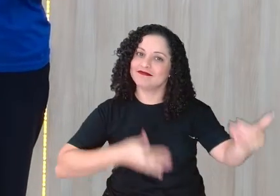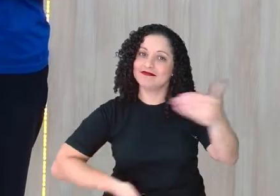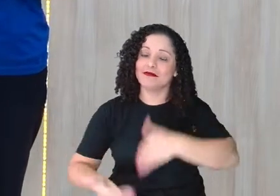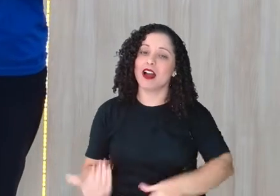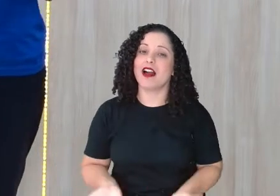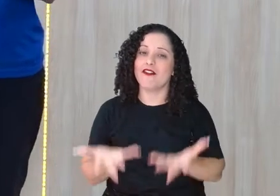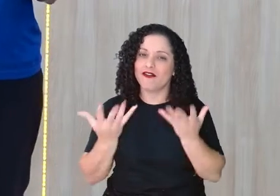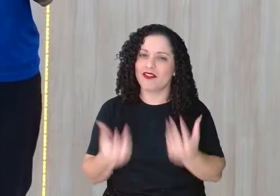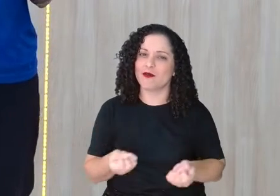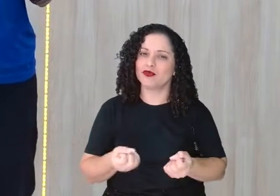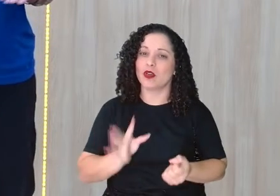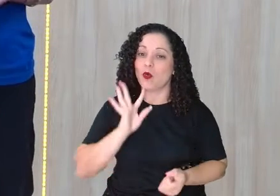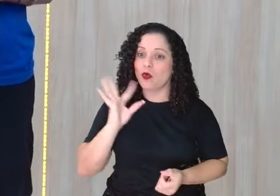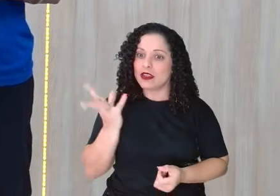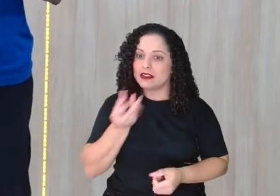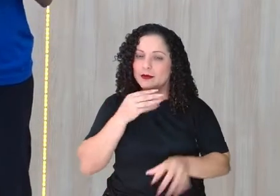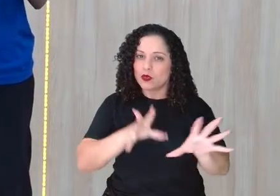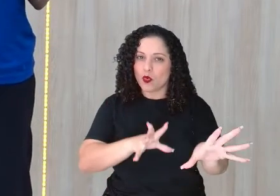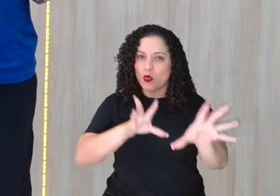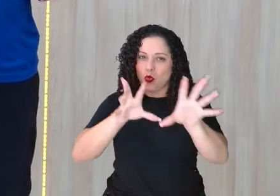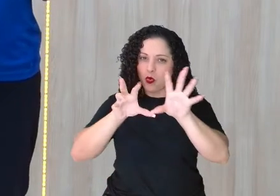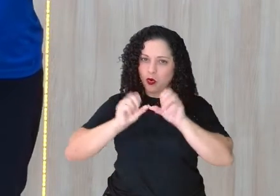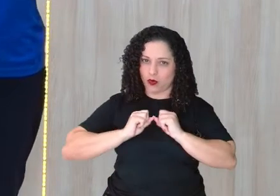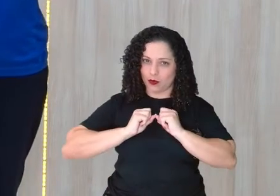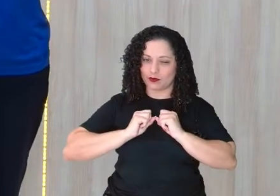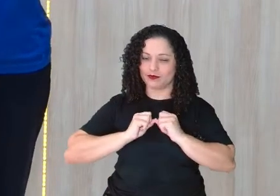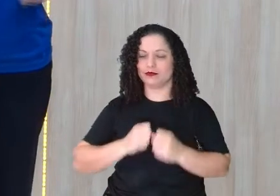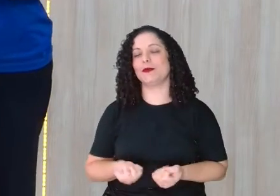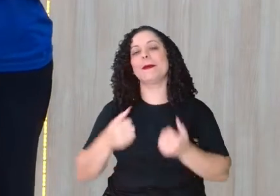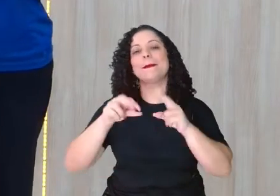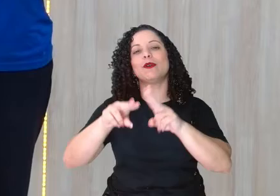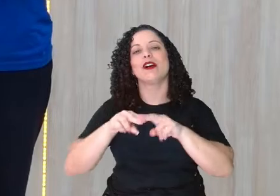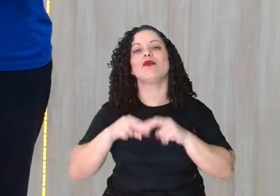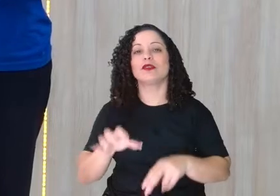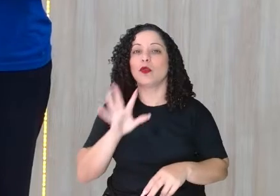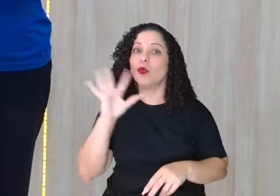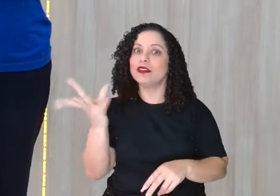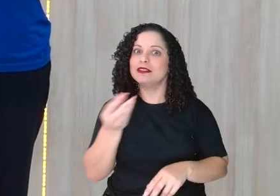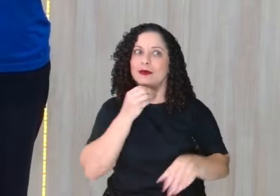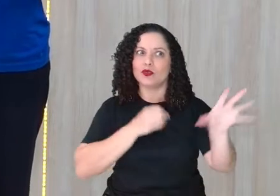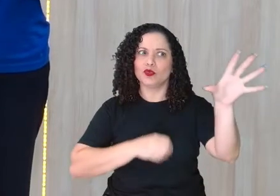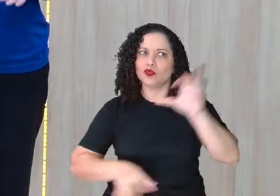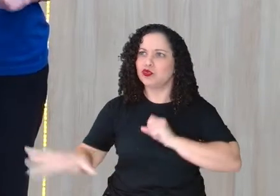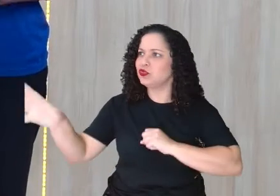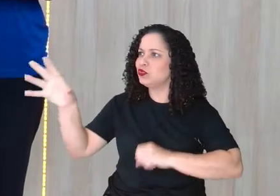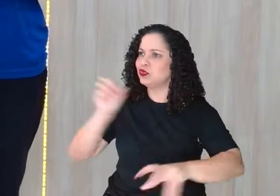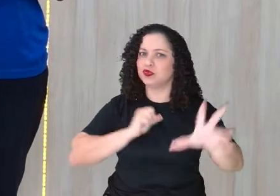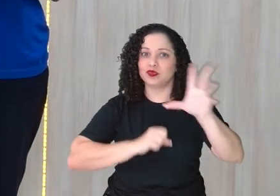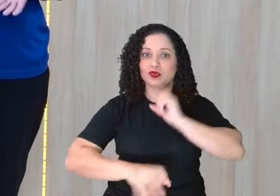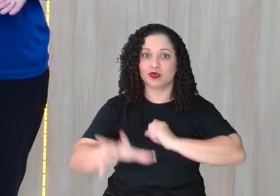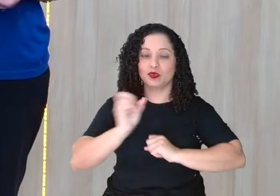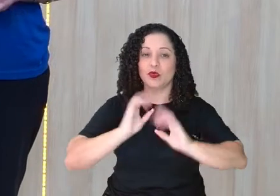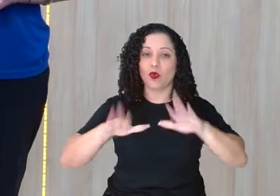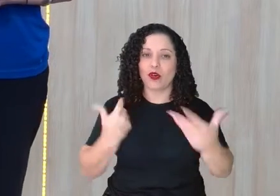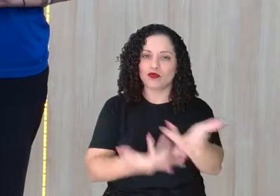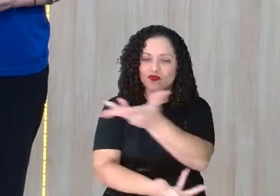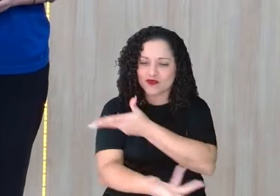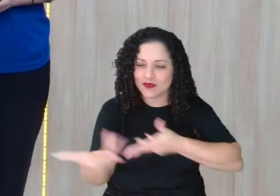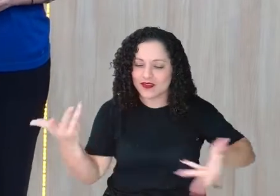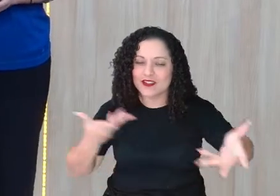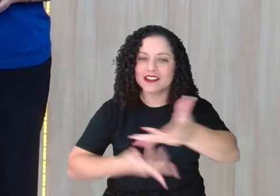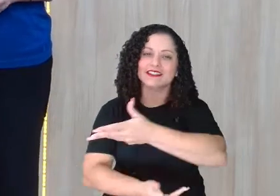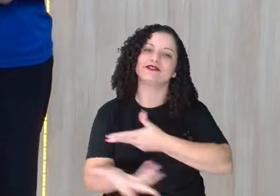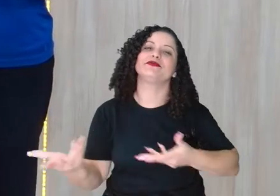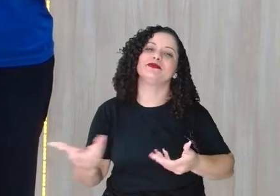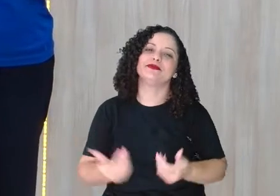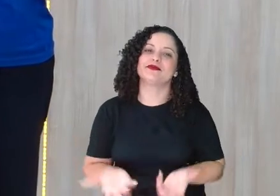poder construir o conhecimento, né? O conhecimento, afinal de contas, se constrói nesse diálogo, nessa troca, tá bom?